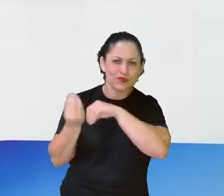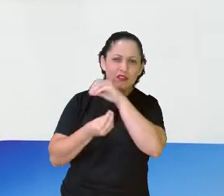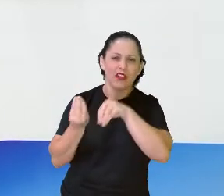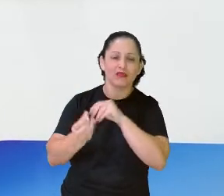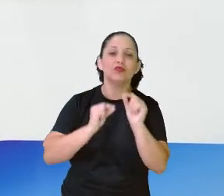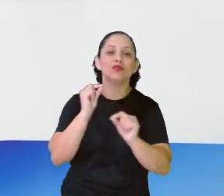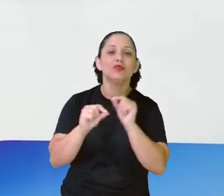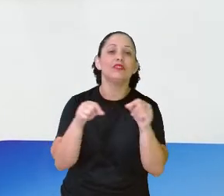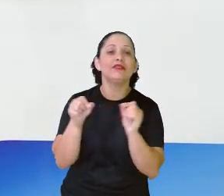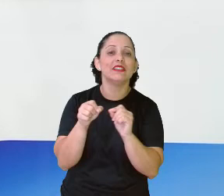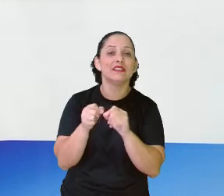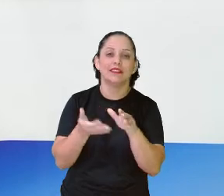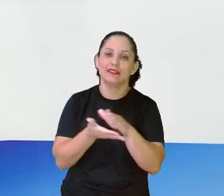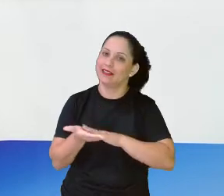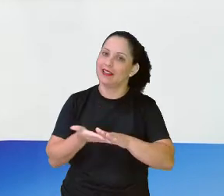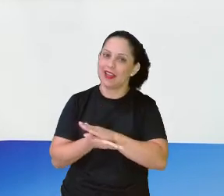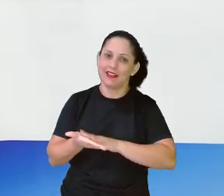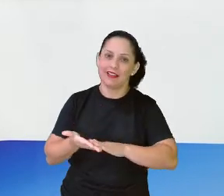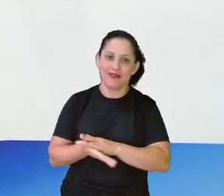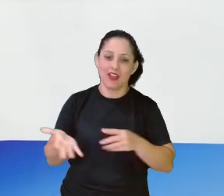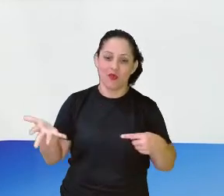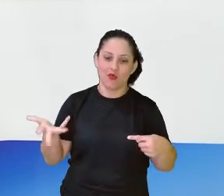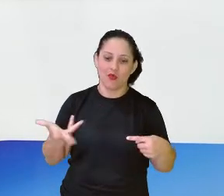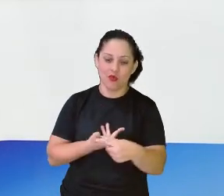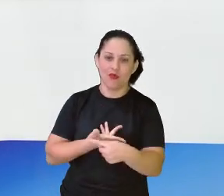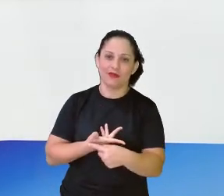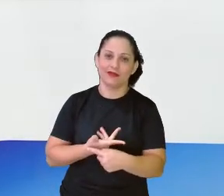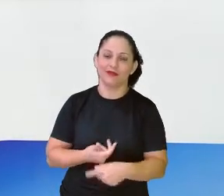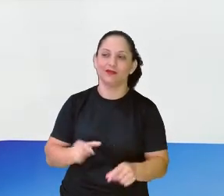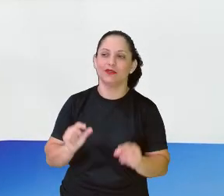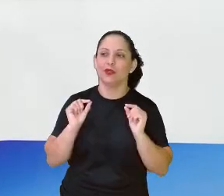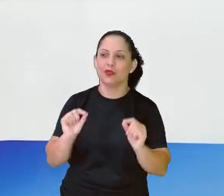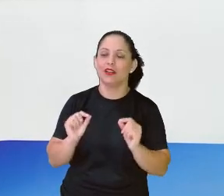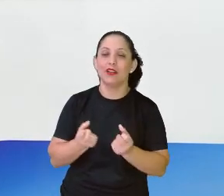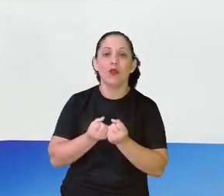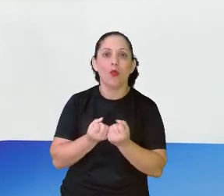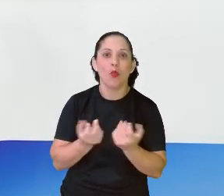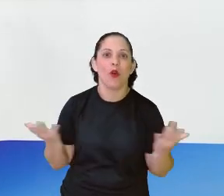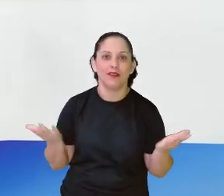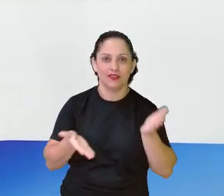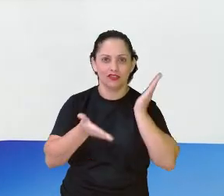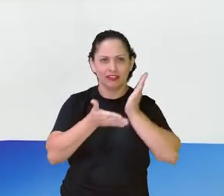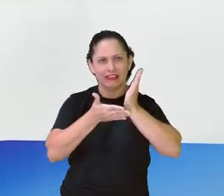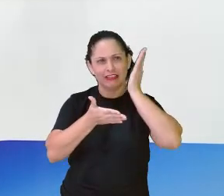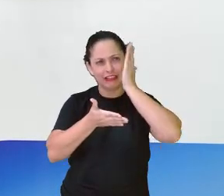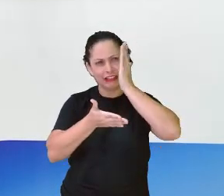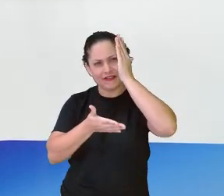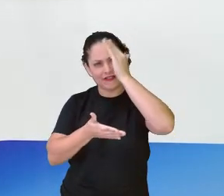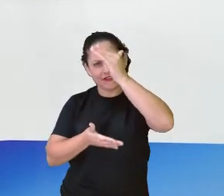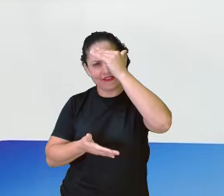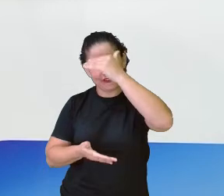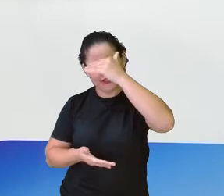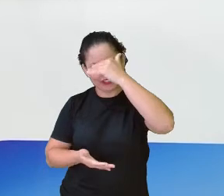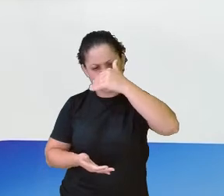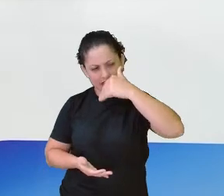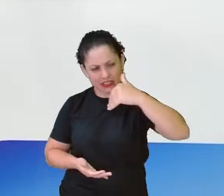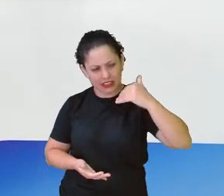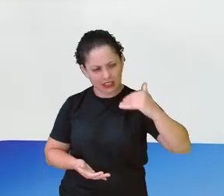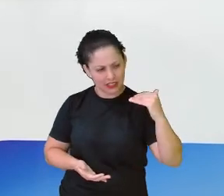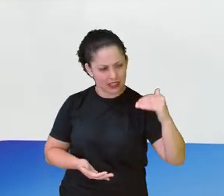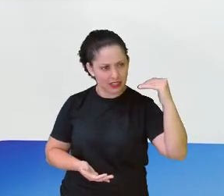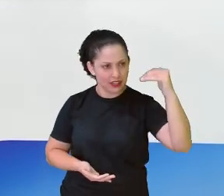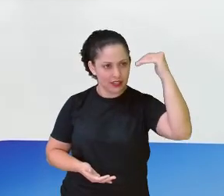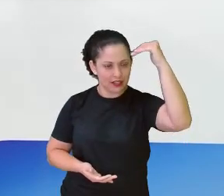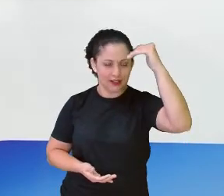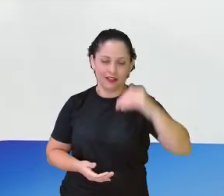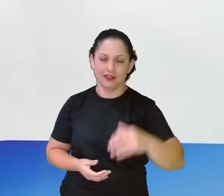fazer? Nada. Vai contar da mesma forma. Em quantas partes eu dividi? 1, 2, 3,